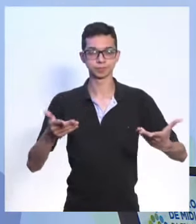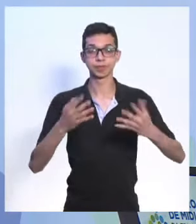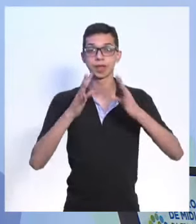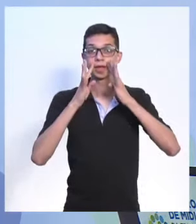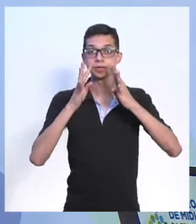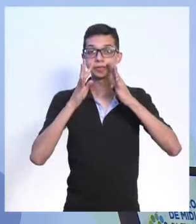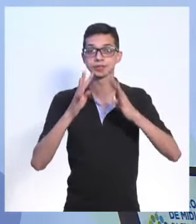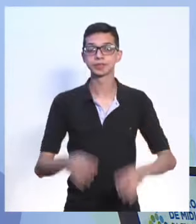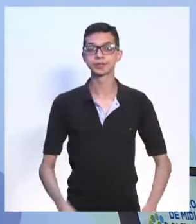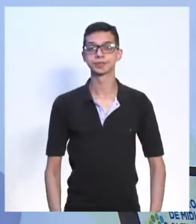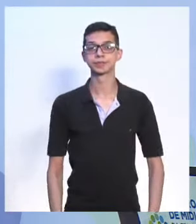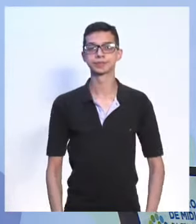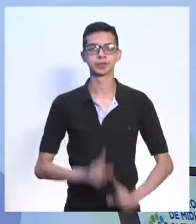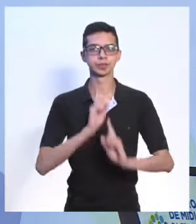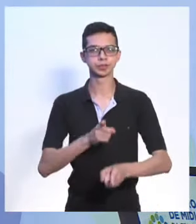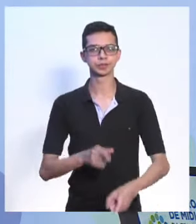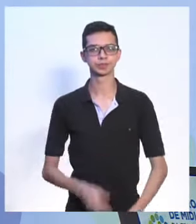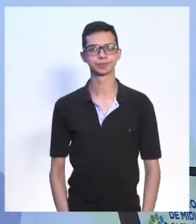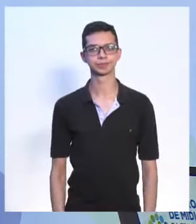Time, hora do vídeo. Go!